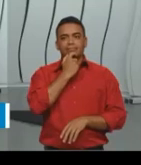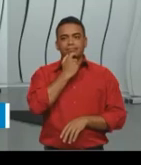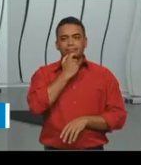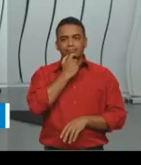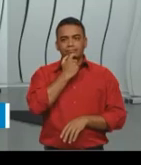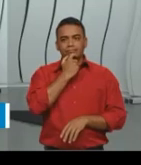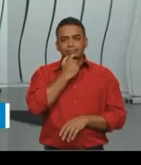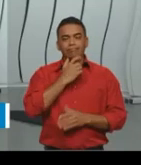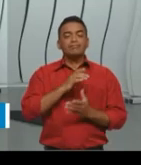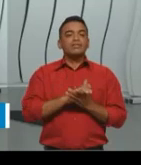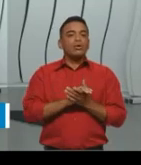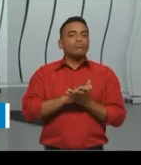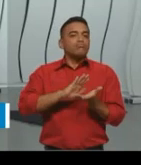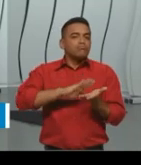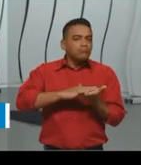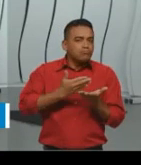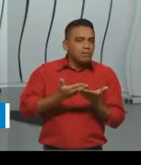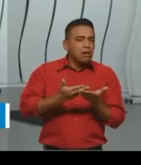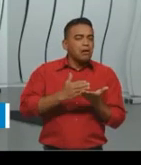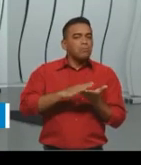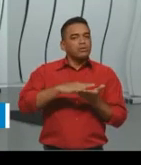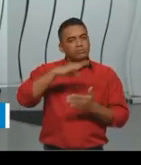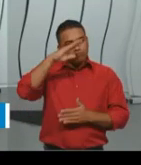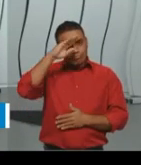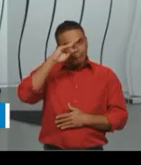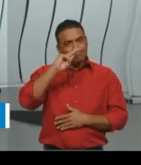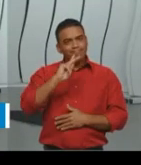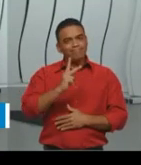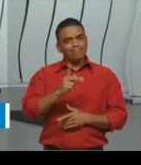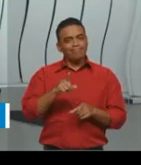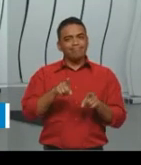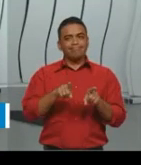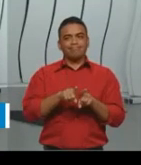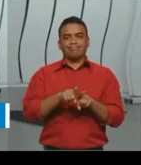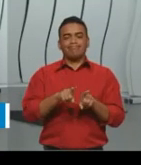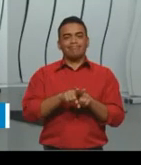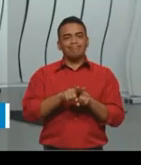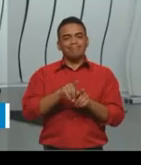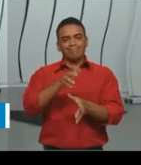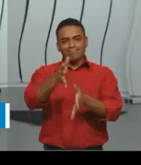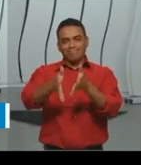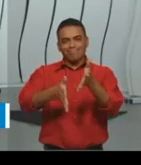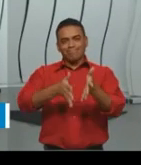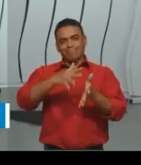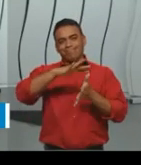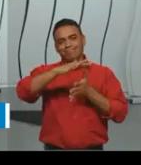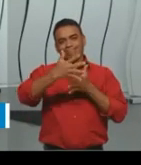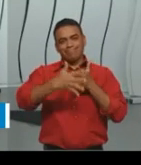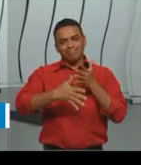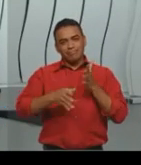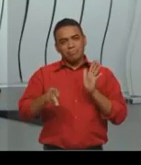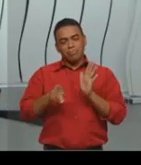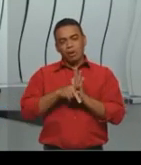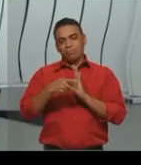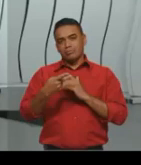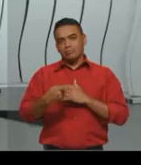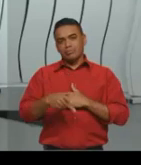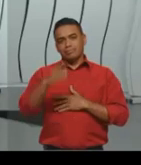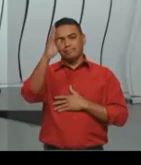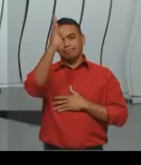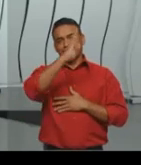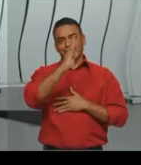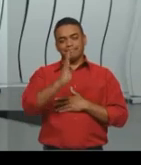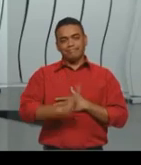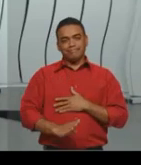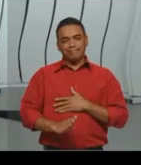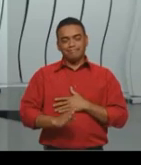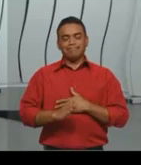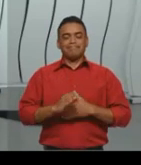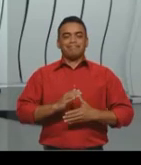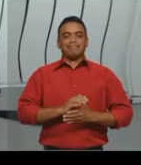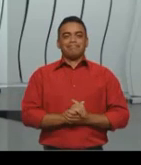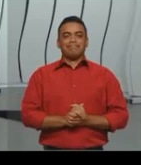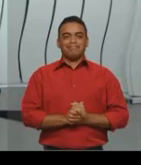is Hermes, who is helping us with Libras, Brazilian Sign Language.